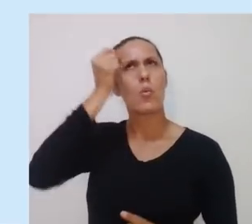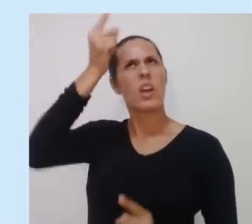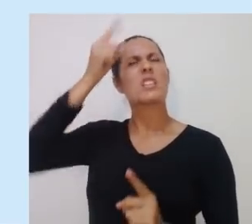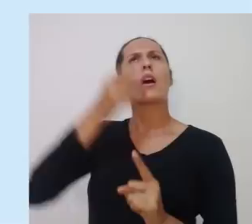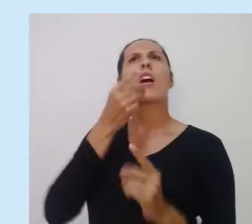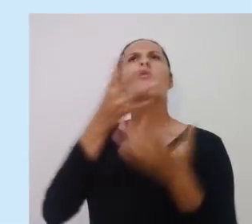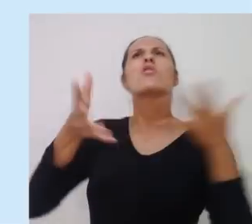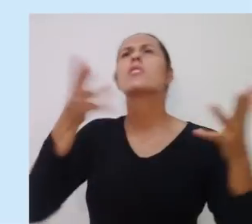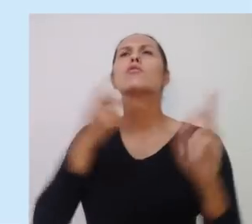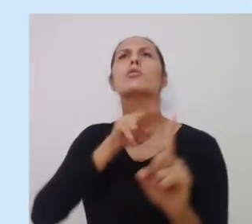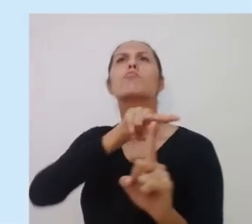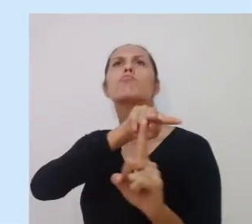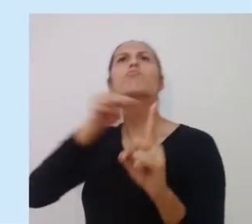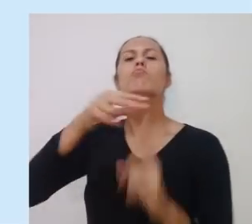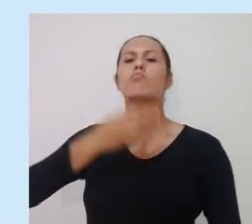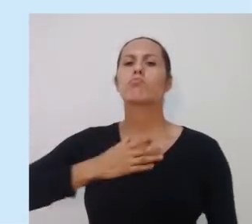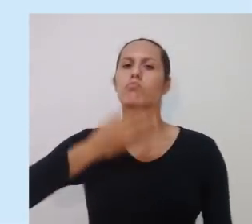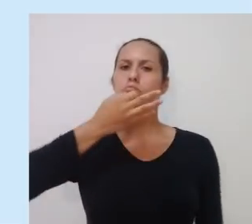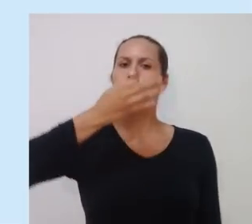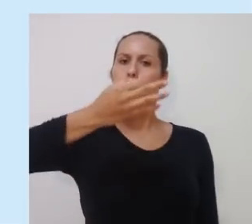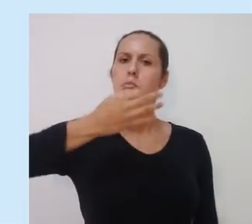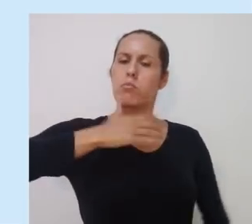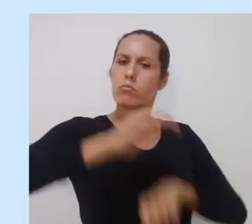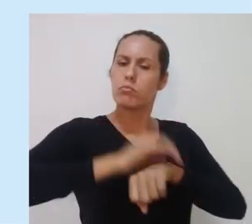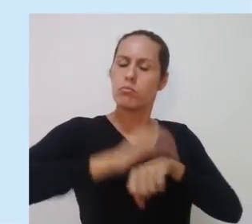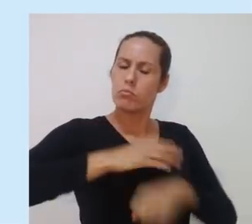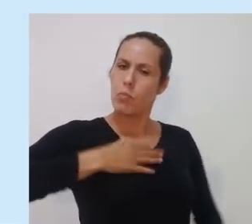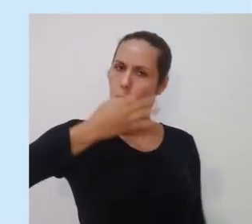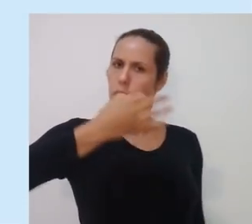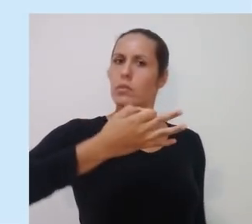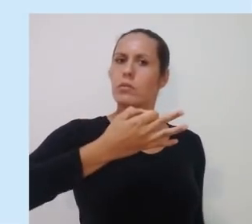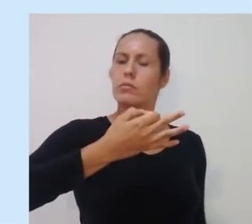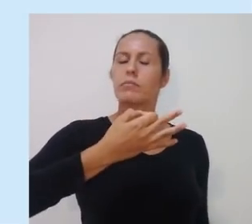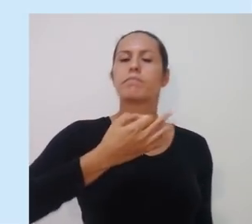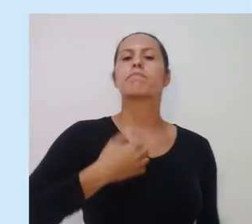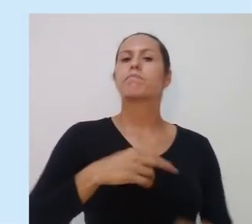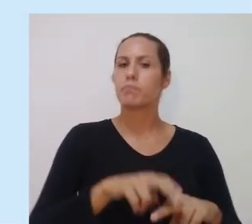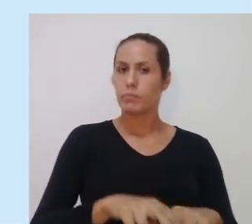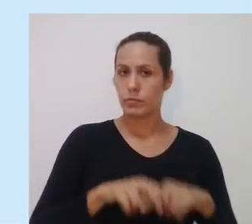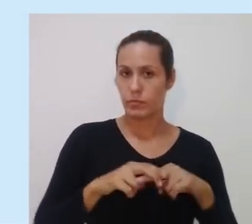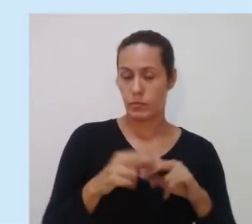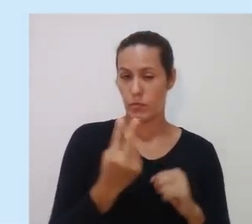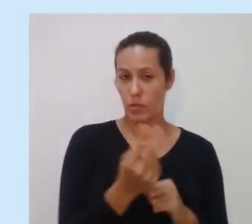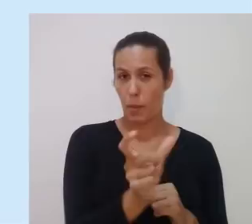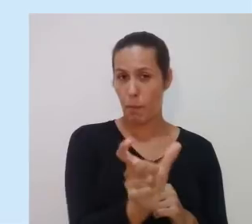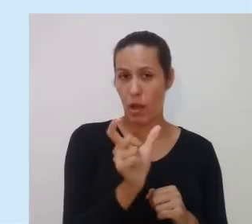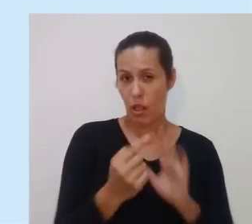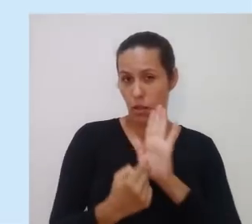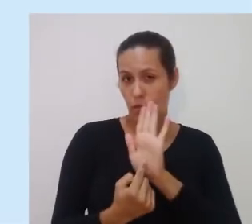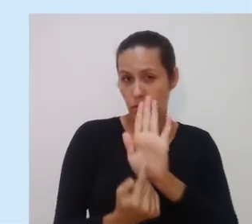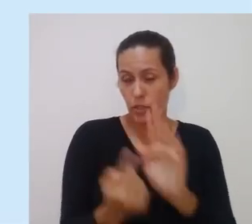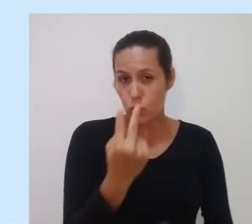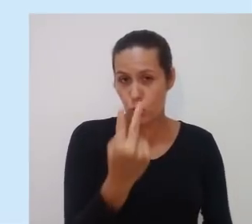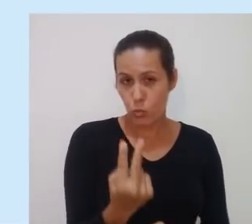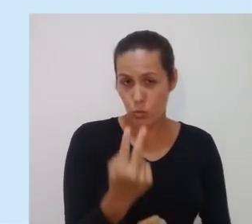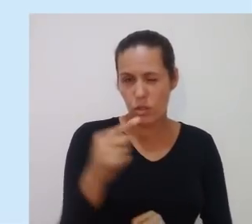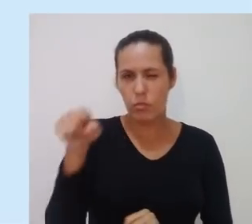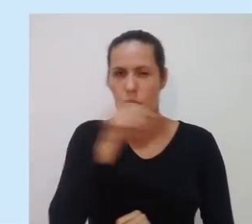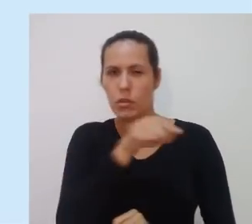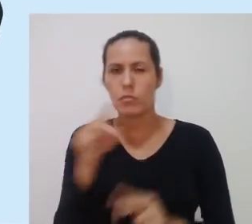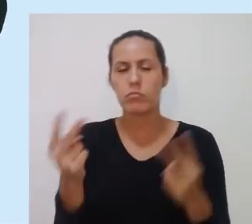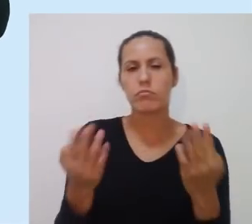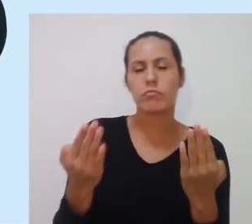uma posição, é ter uma ideia, é ter uma opinião. Por isso eu quero mostrar duas palavras para